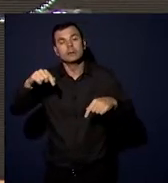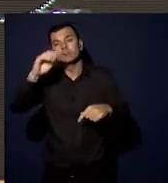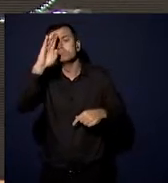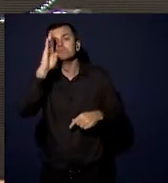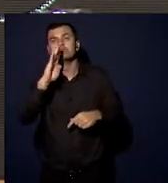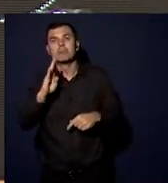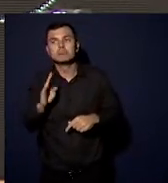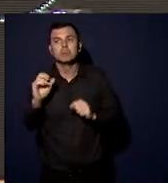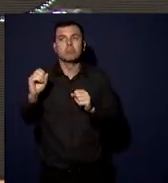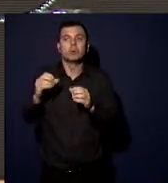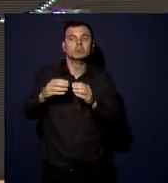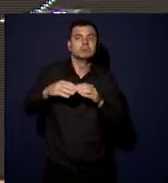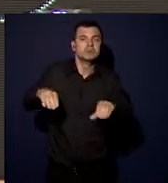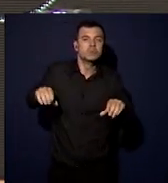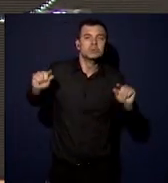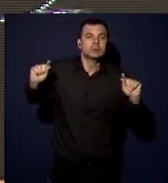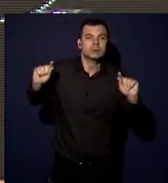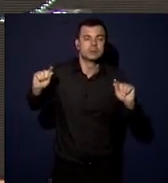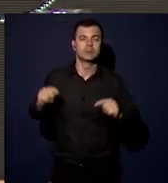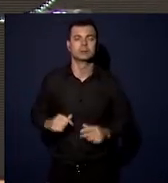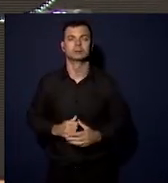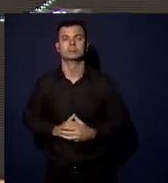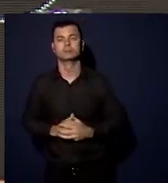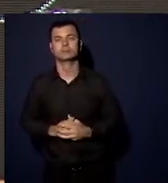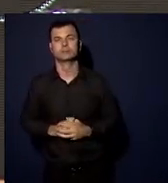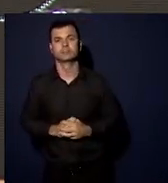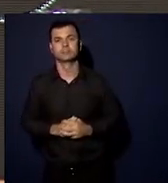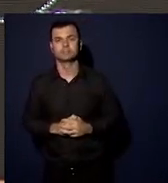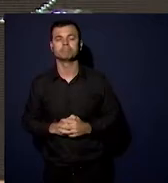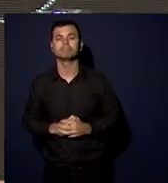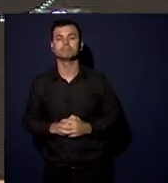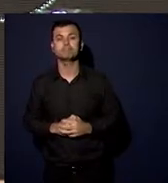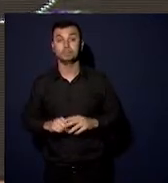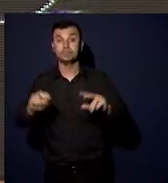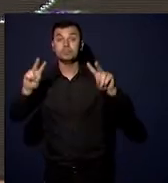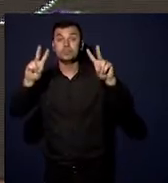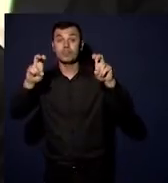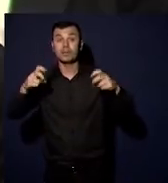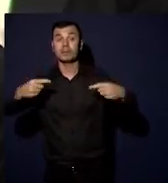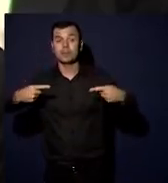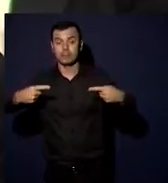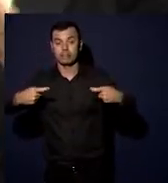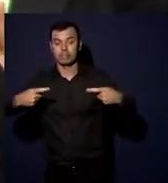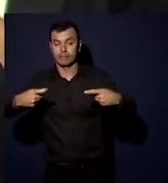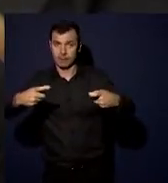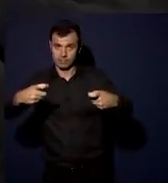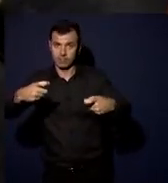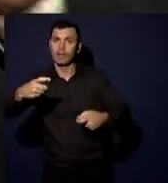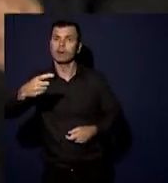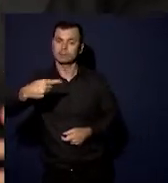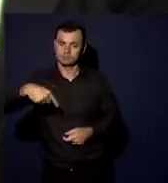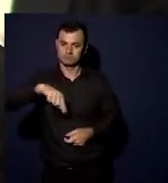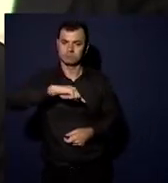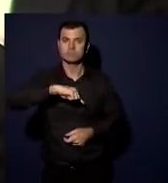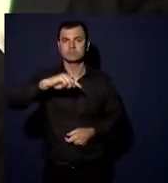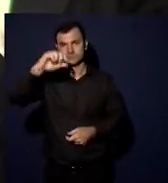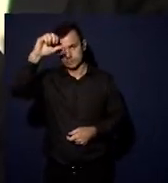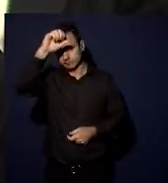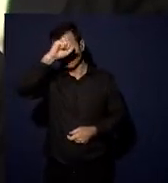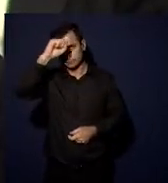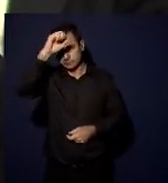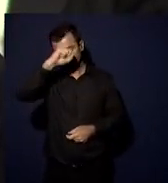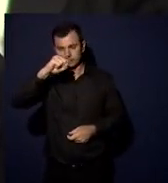digamos dessa situação essa questão da guerra foi uma é uma lição para que nós que estamos né